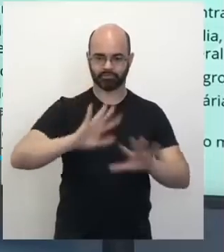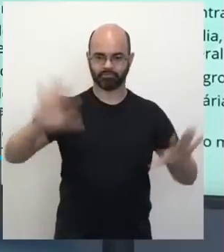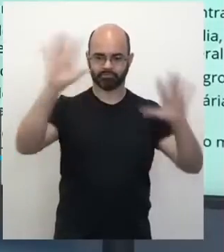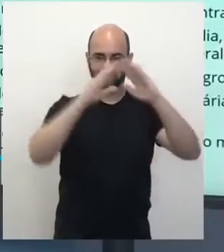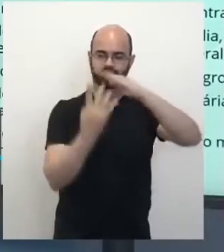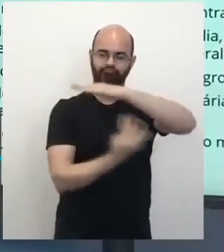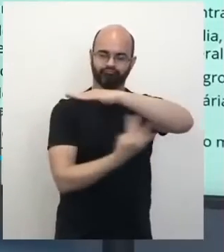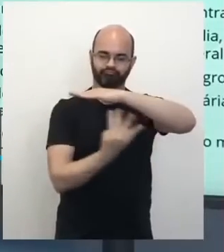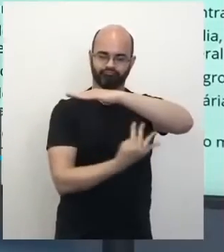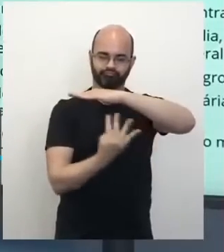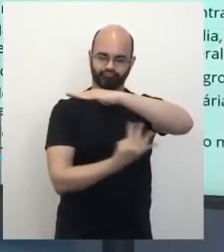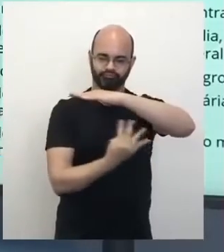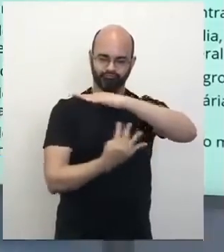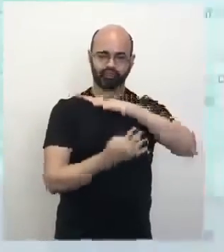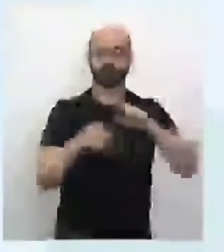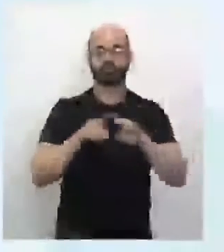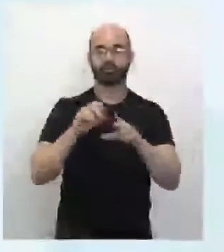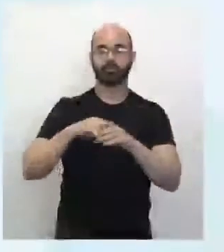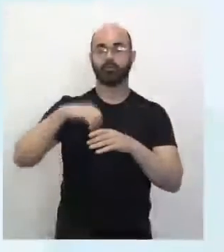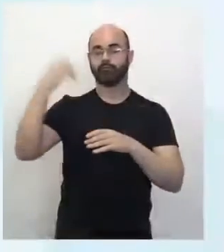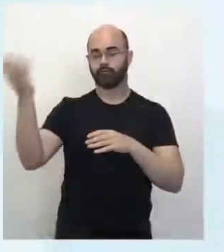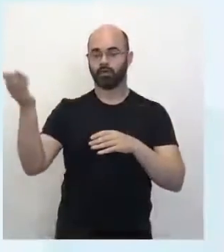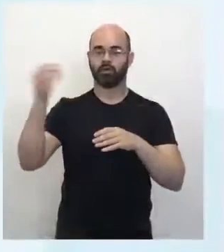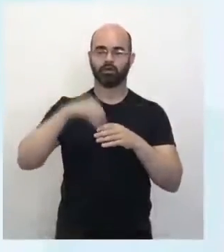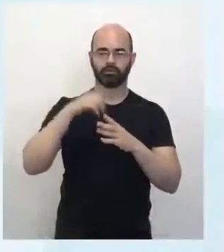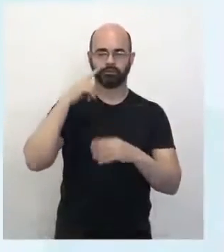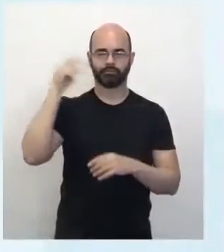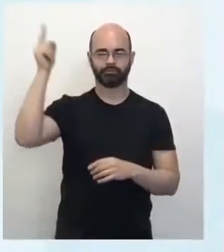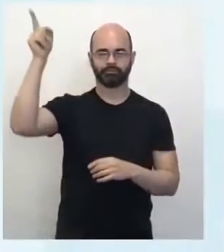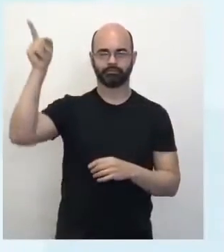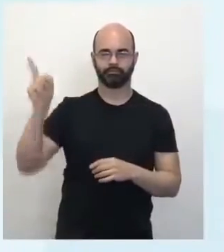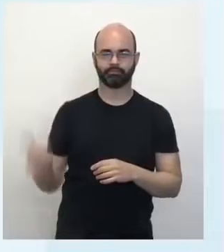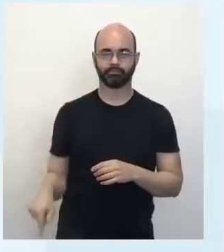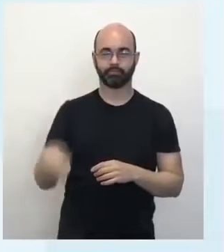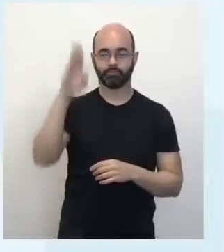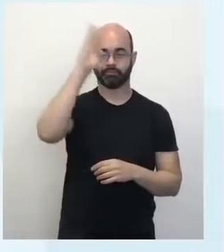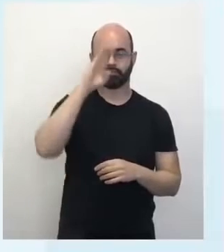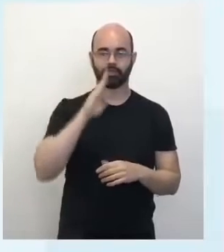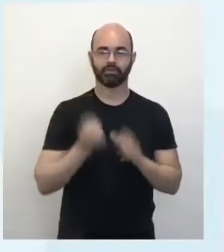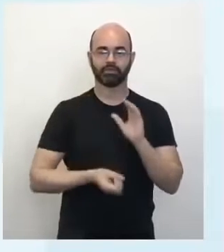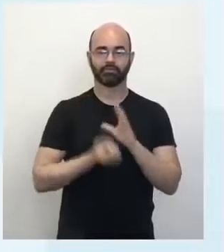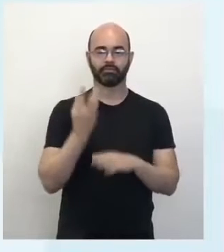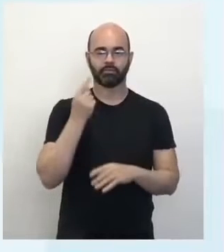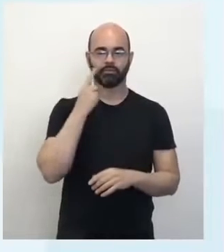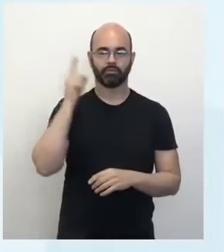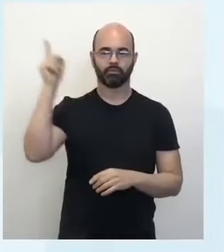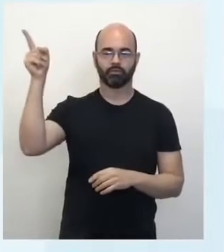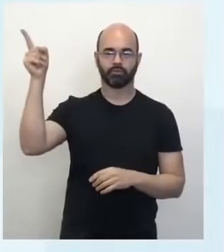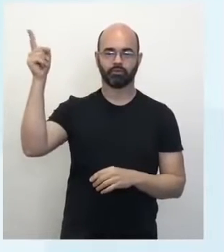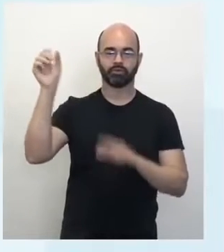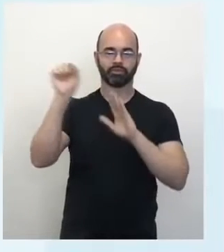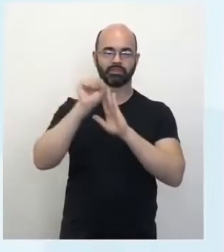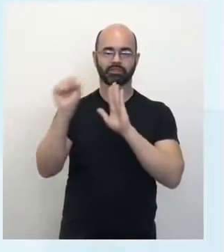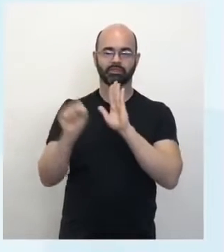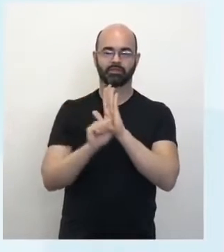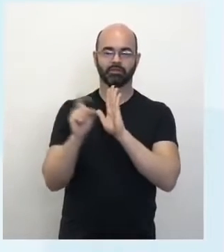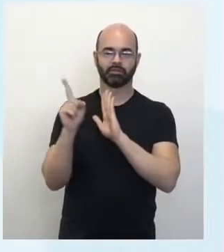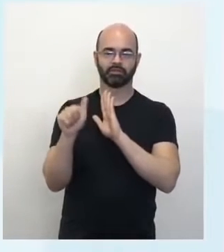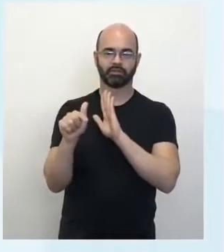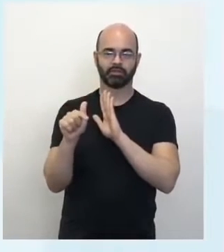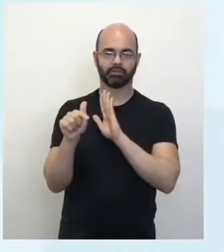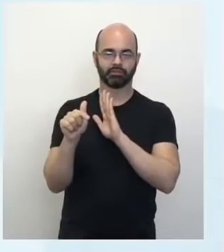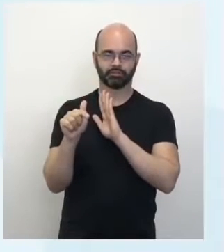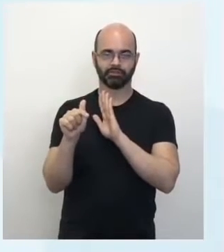vindo aí os imigrantes. Vamos ver alguns períodos aí que nós temos aqui no Brasil. Então nós temos aí o século XVII, que é a questão